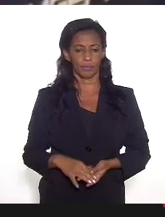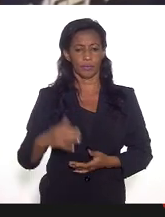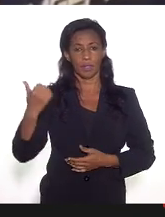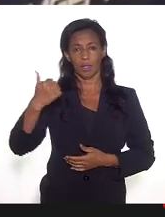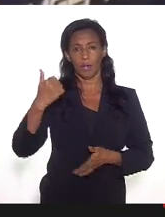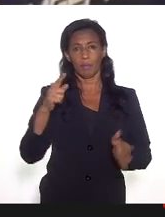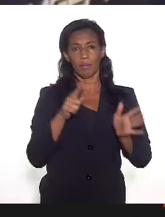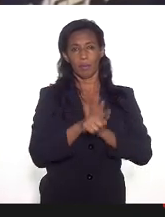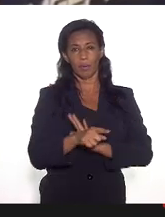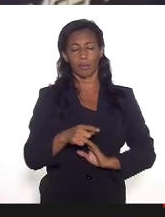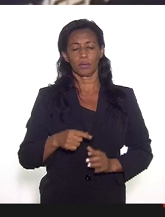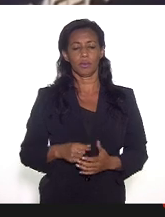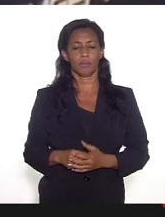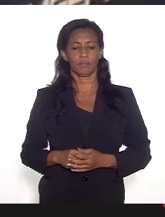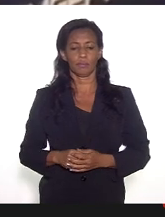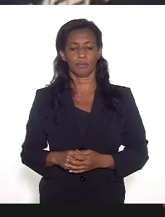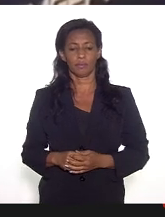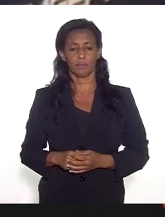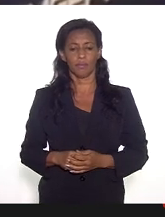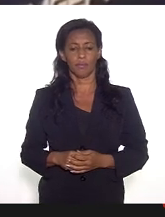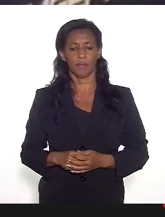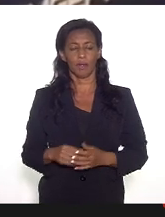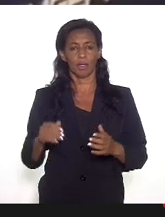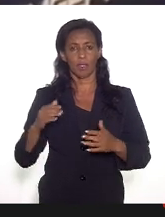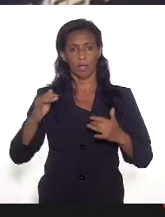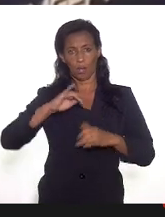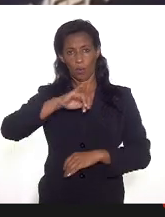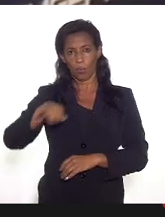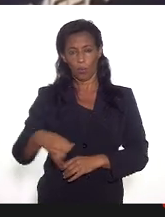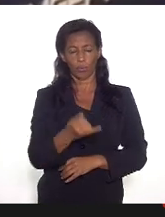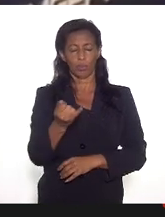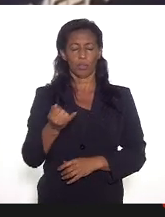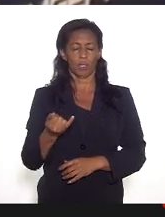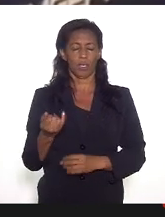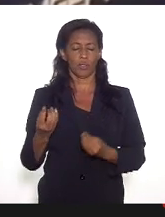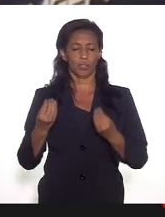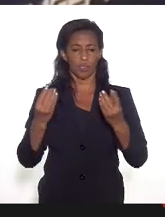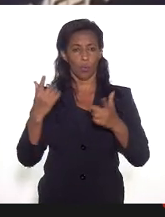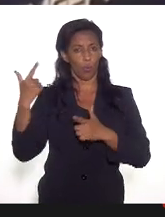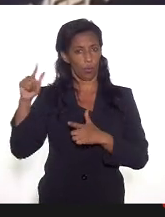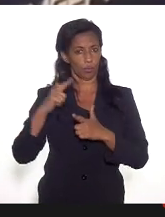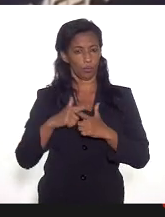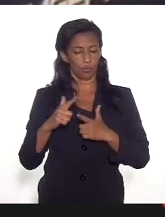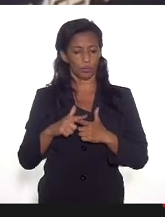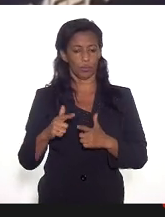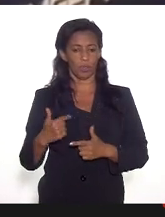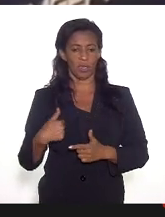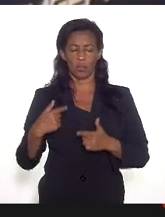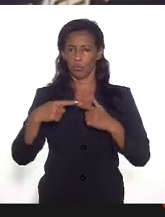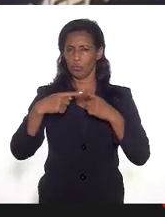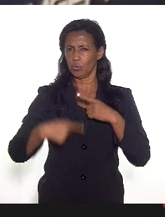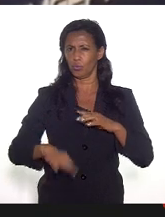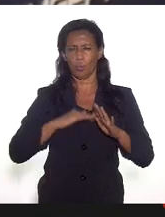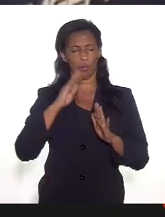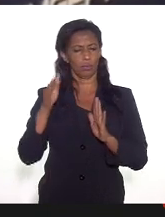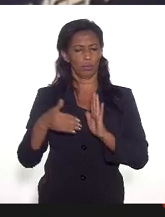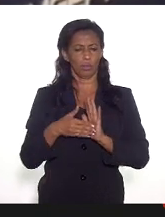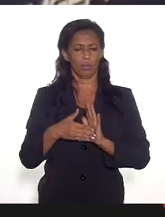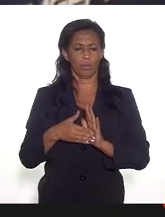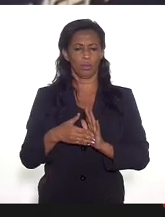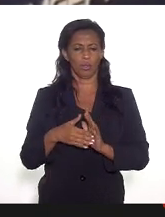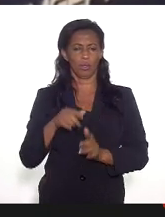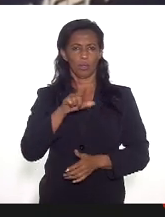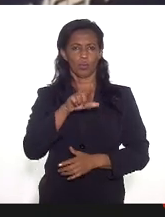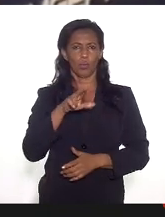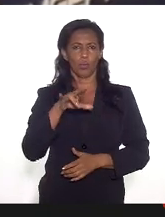primeira pergunta, que é a mais relevante, né, e abre a oportunidade de eu colocar um outro programa, eu discordo totalmente do senhor